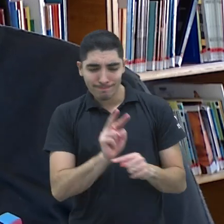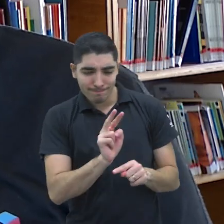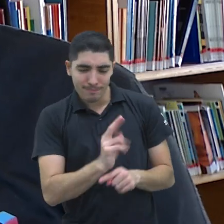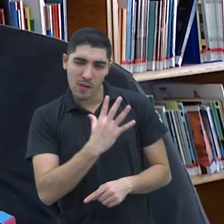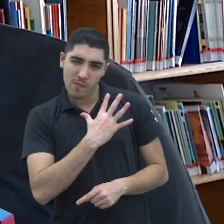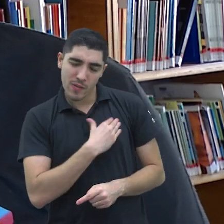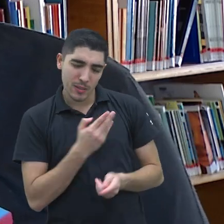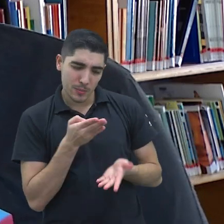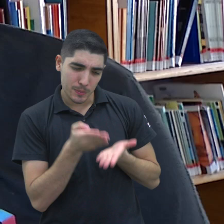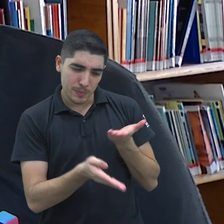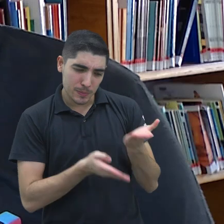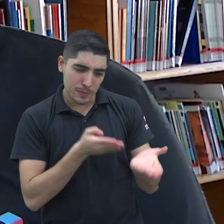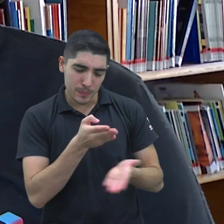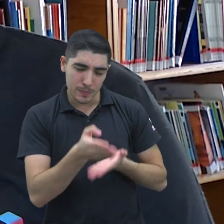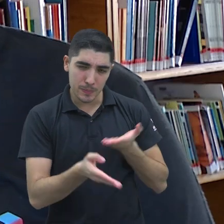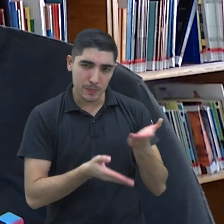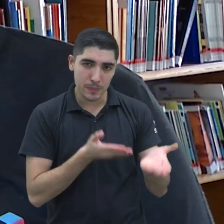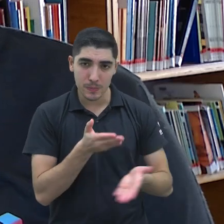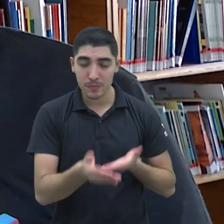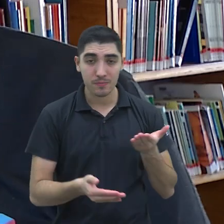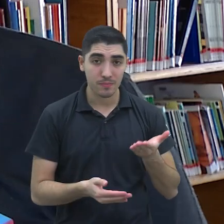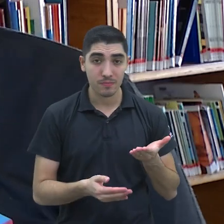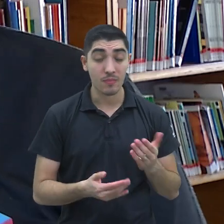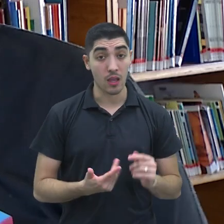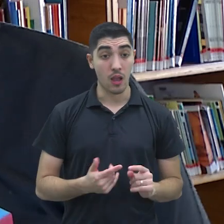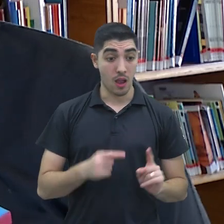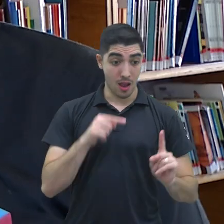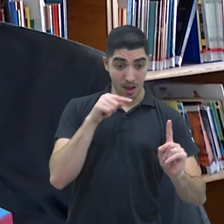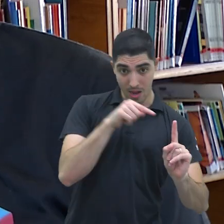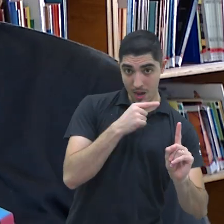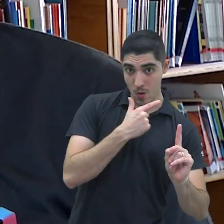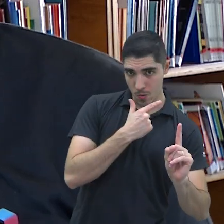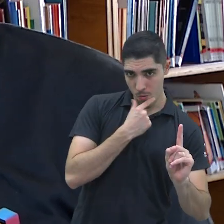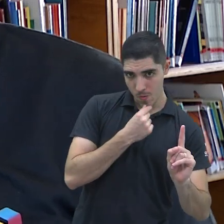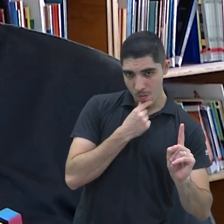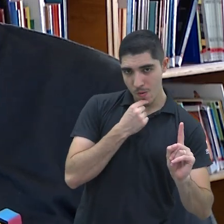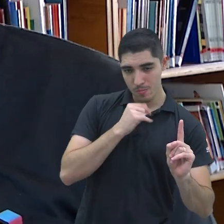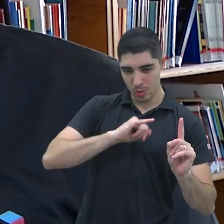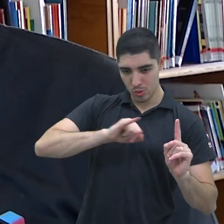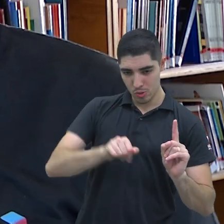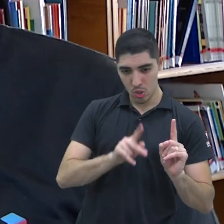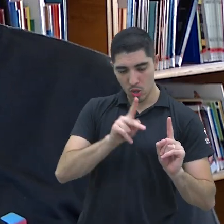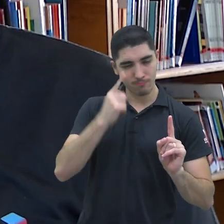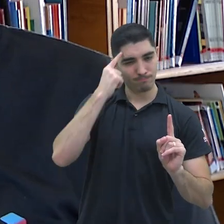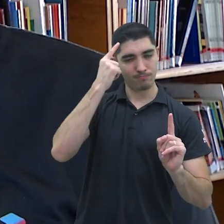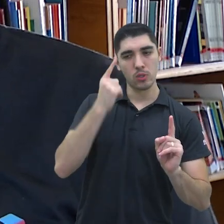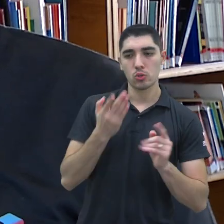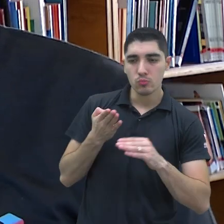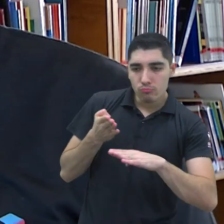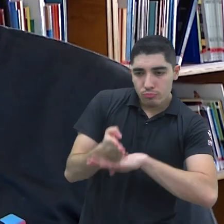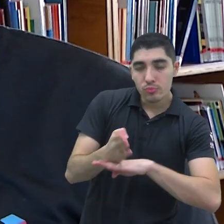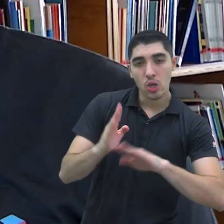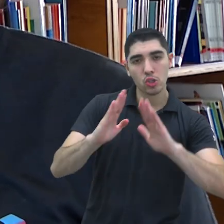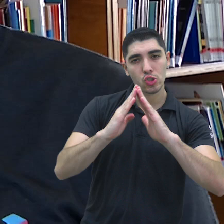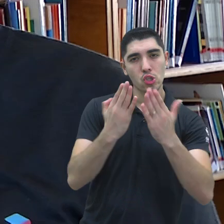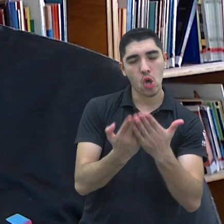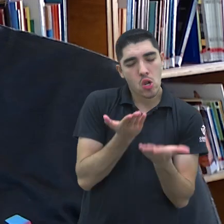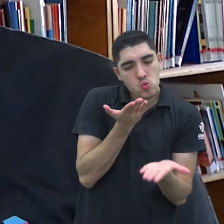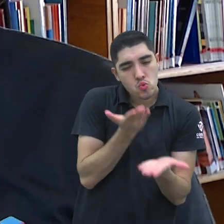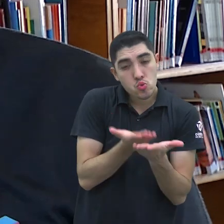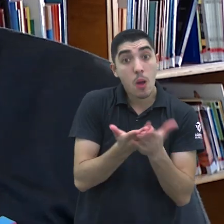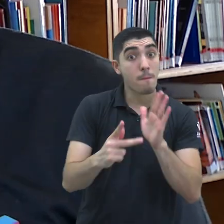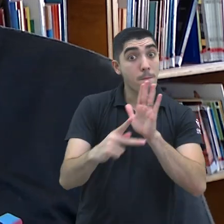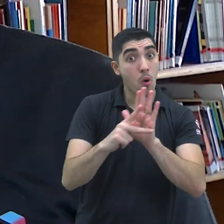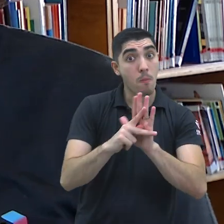os filhos com certas dificuldades, né? Isso levou ele para estudar num